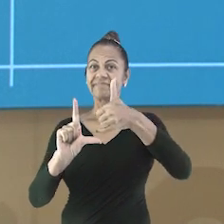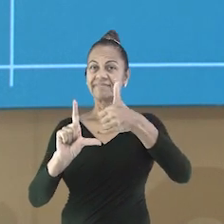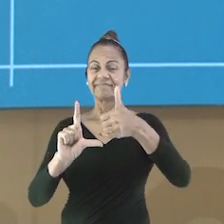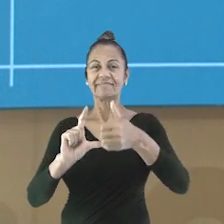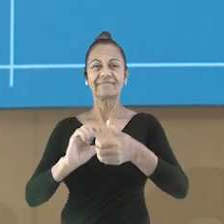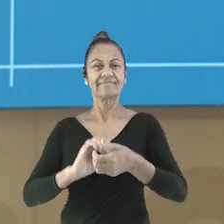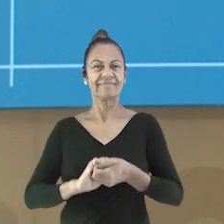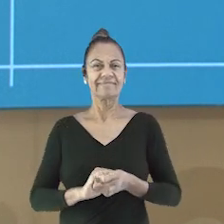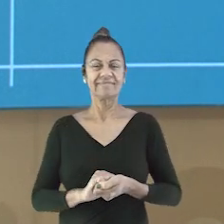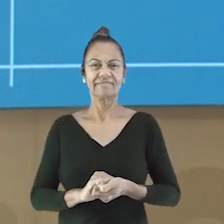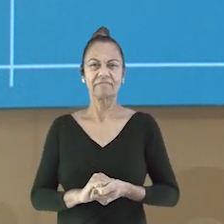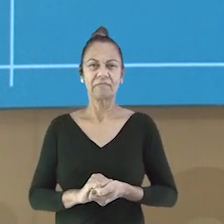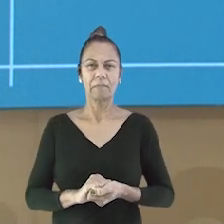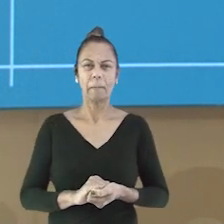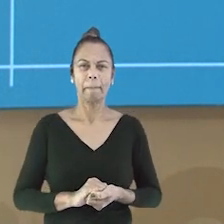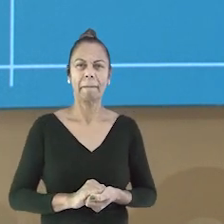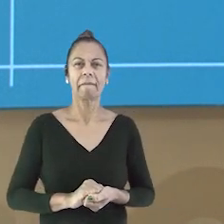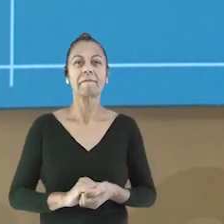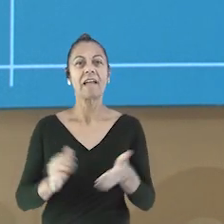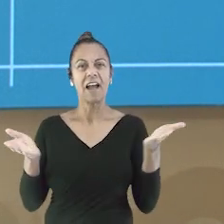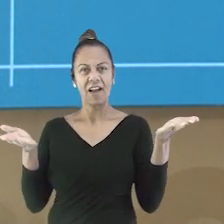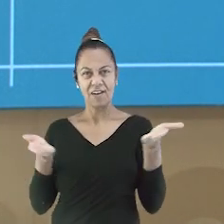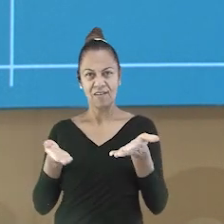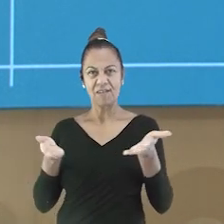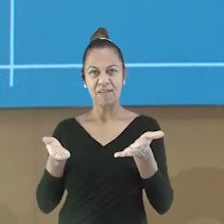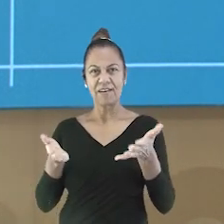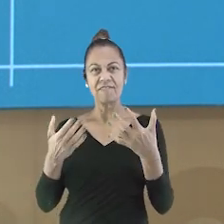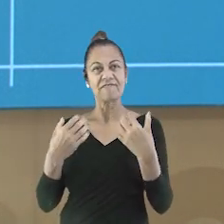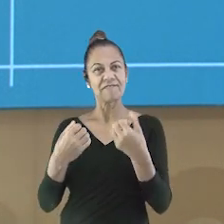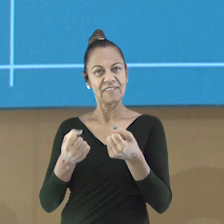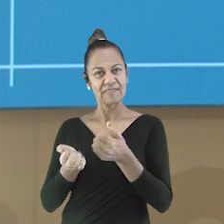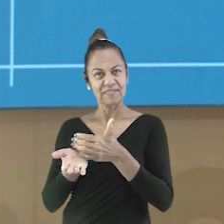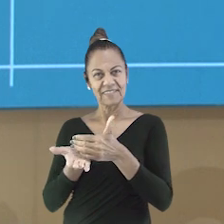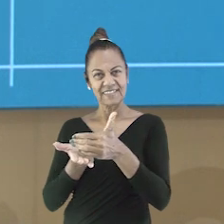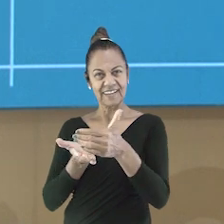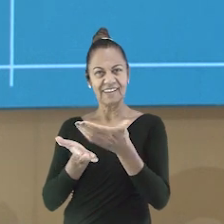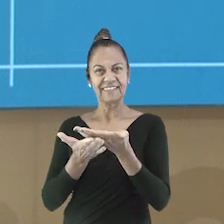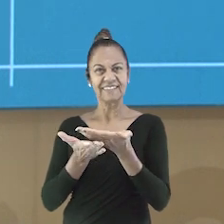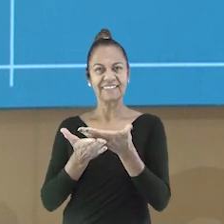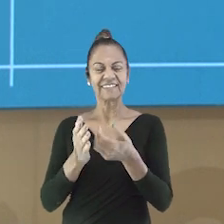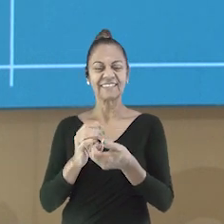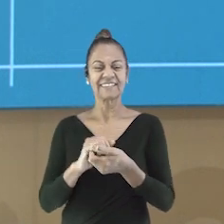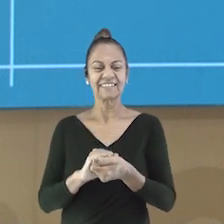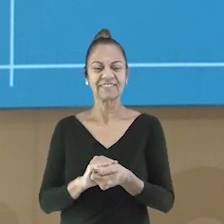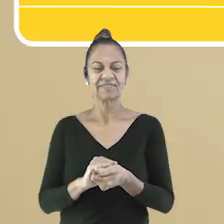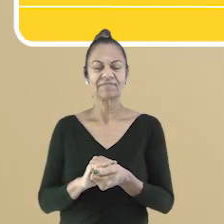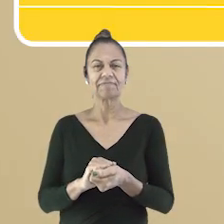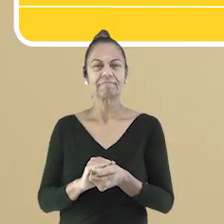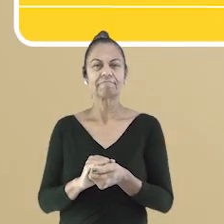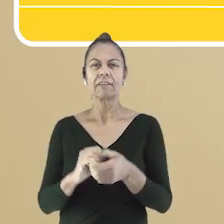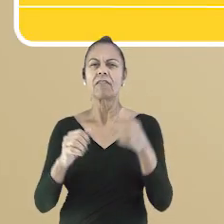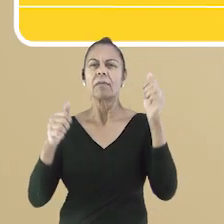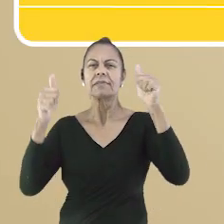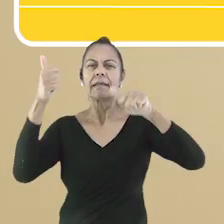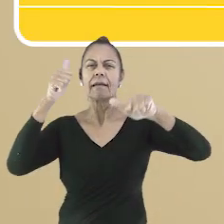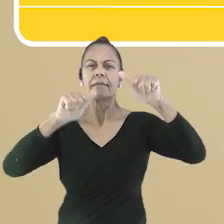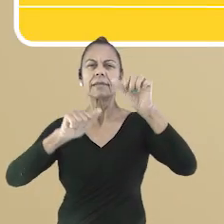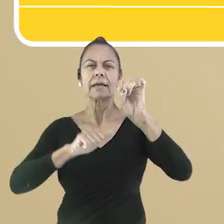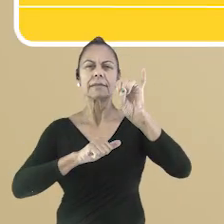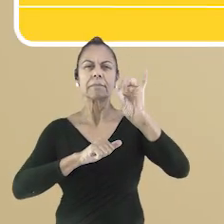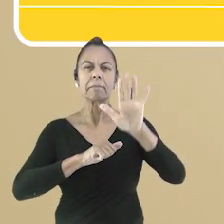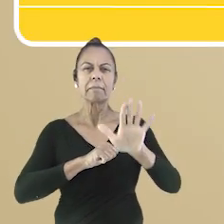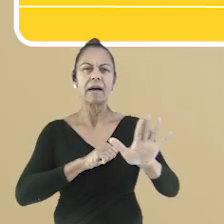que aparece na sua tela e marcar a sua presença. Agora sim, vamos começar a nossa aula.